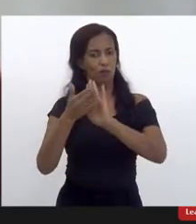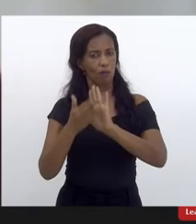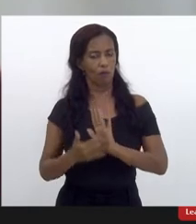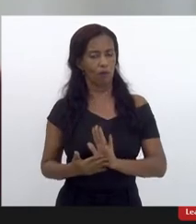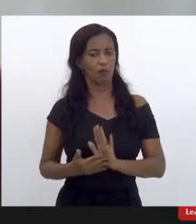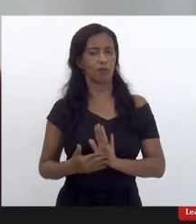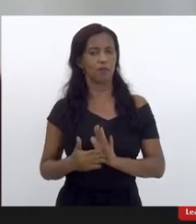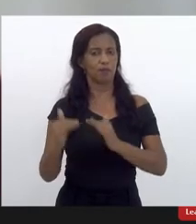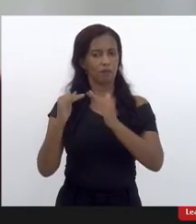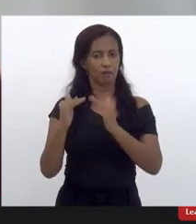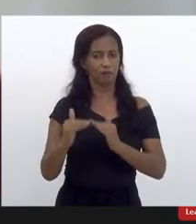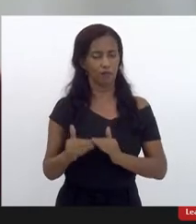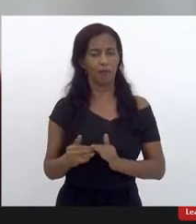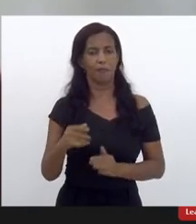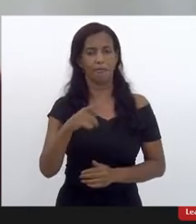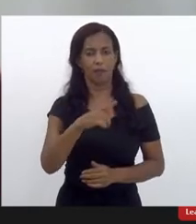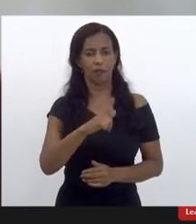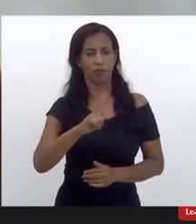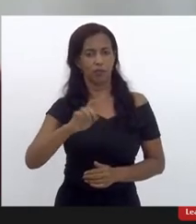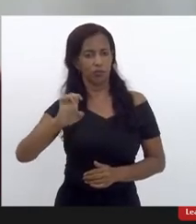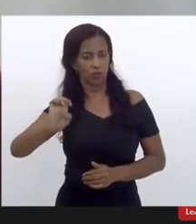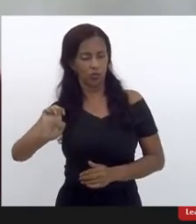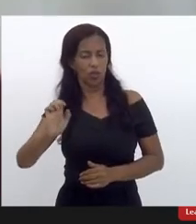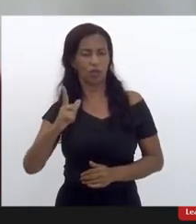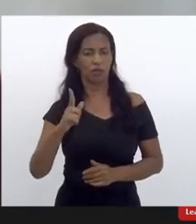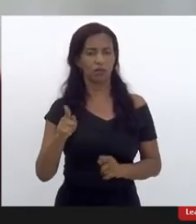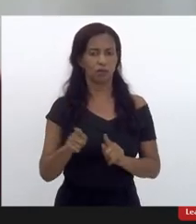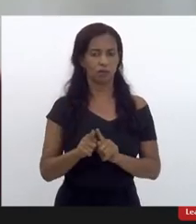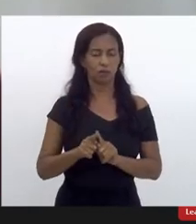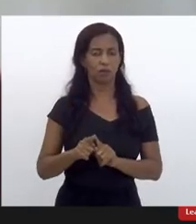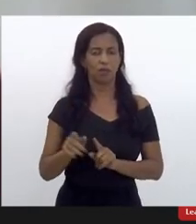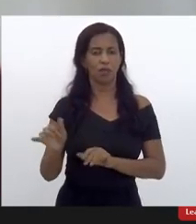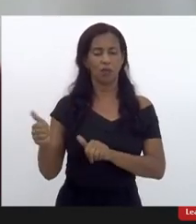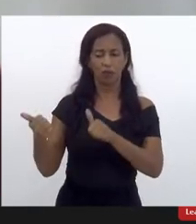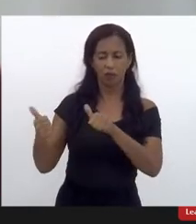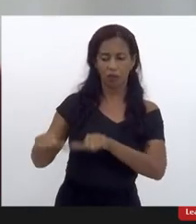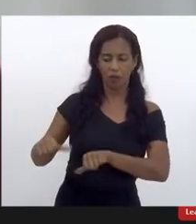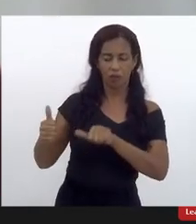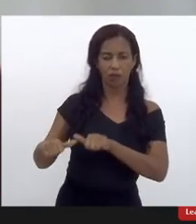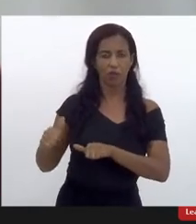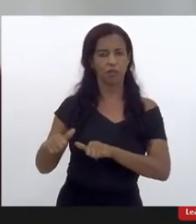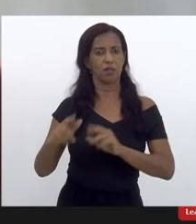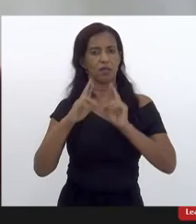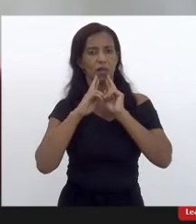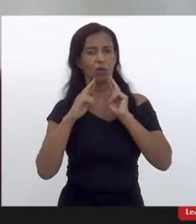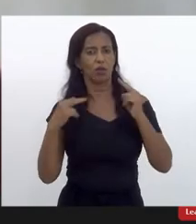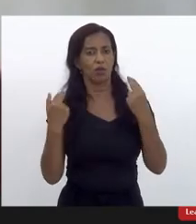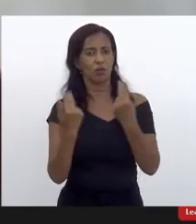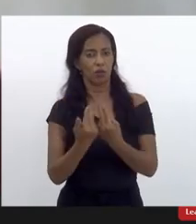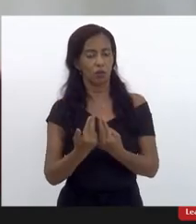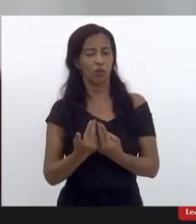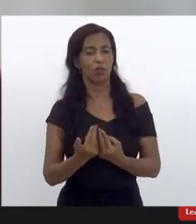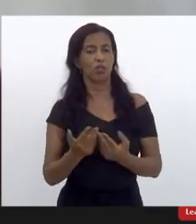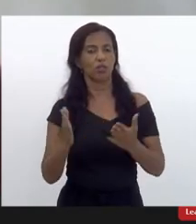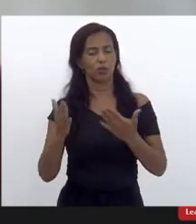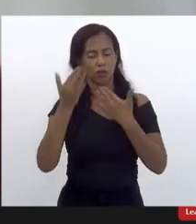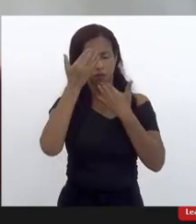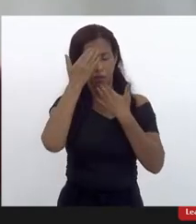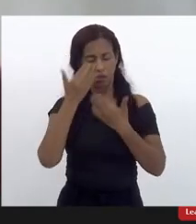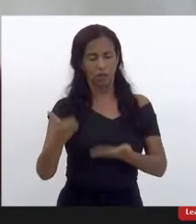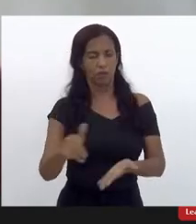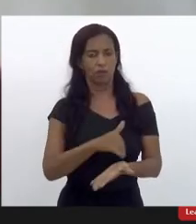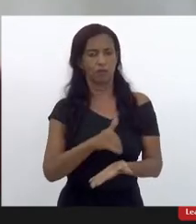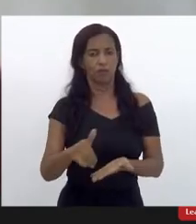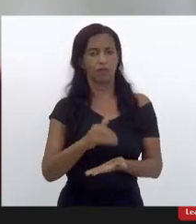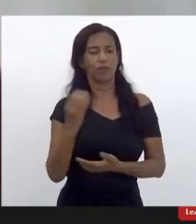da Casa Civil, da Procuradoria-Geral do Estado. Foram feitas reuniões integradas com a Procuradoria-Geral do Estado. Eu quero agradecer ao nosso secretário